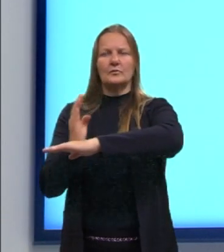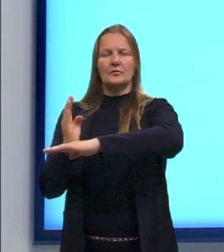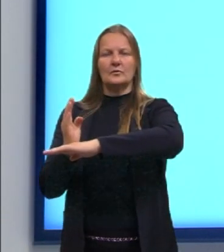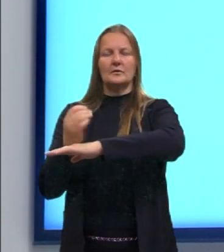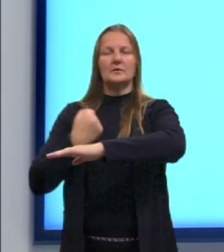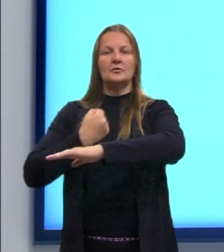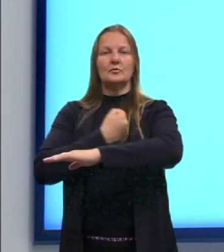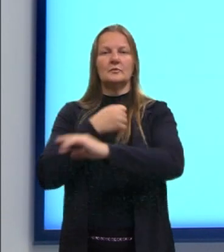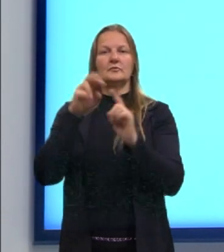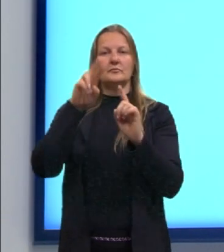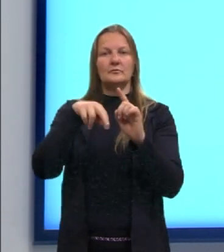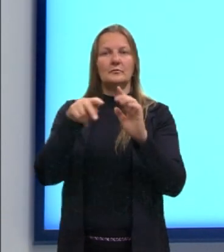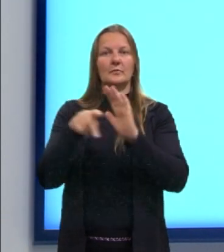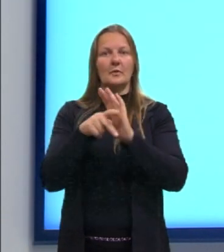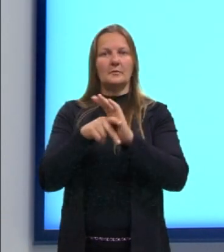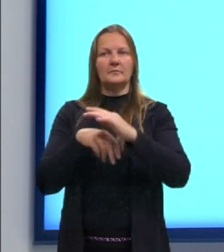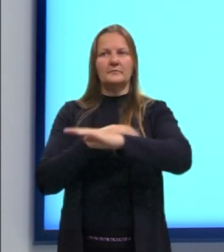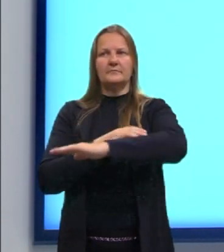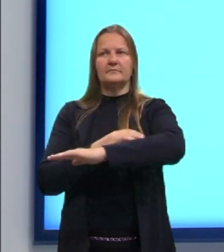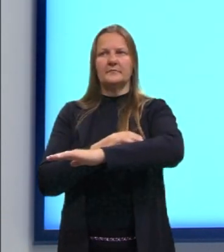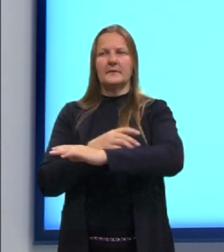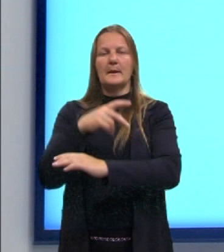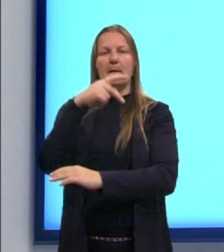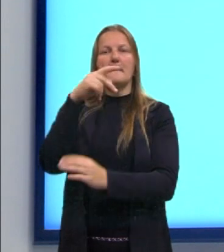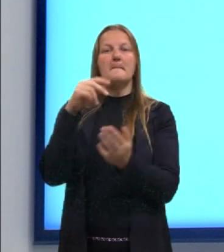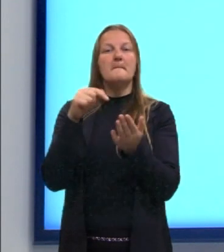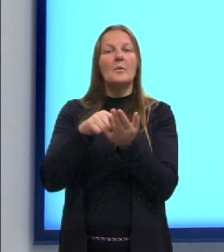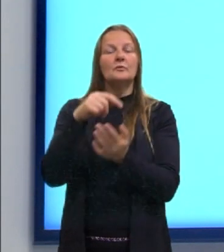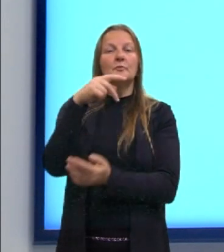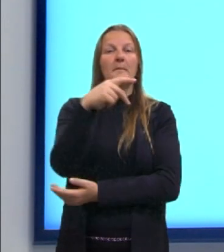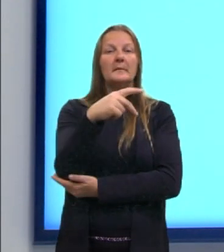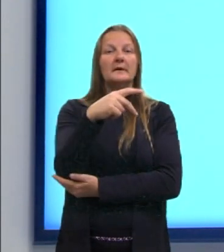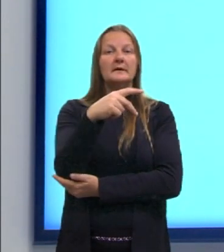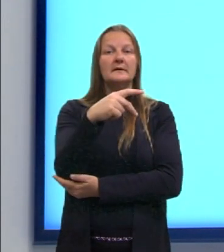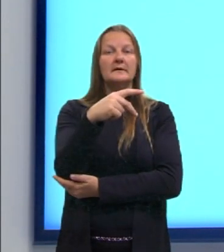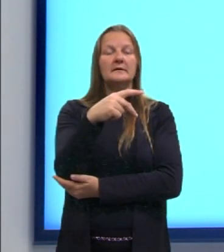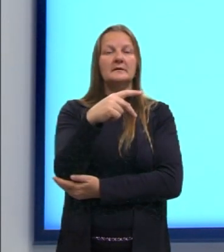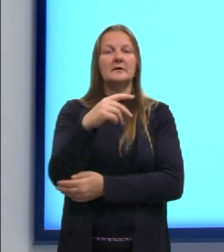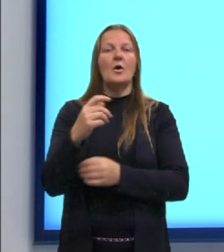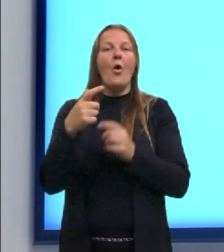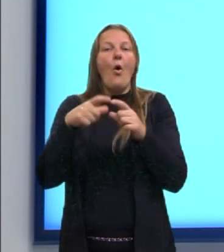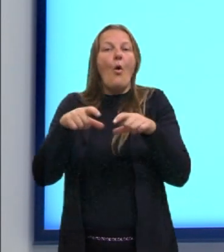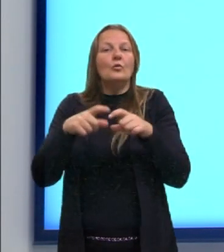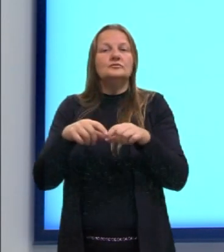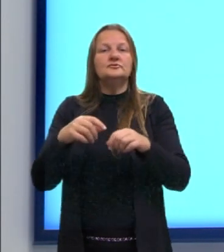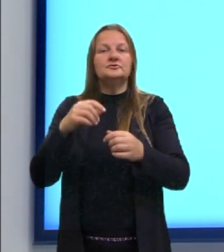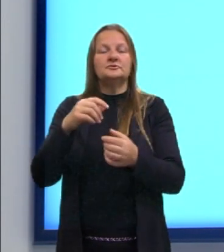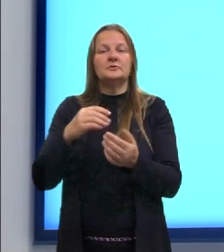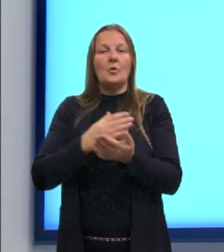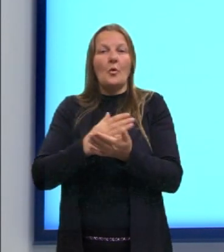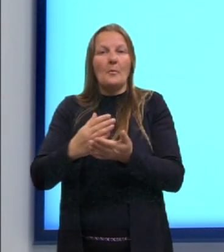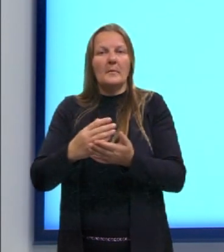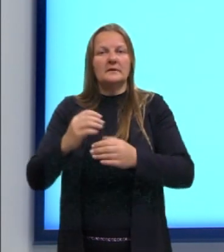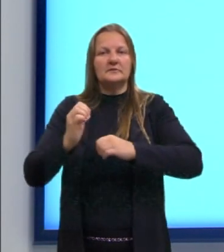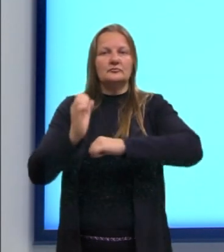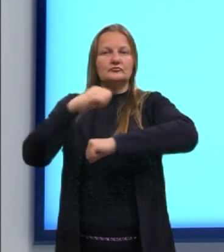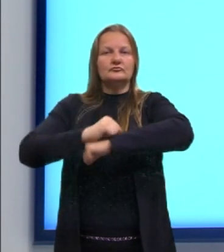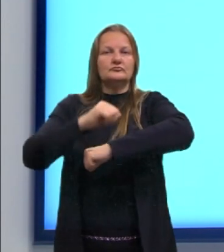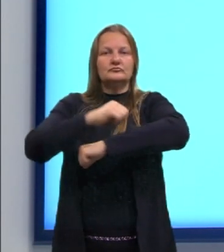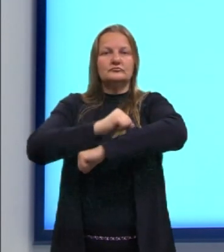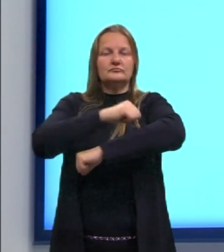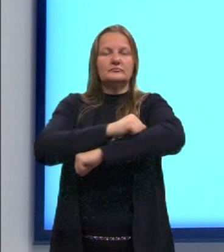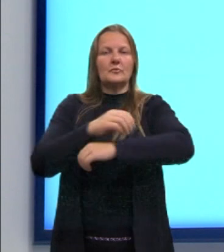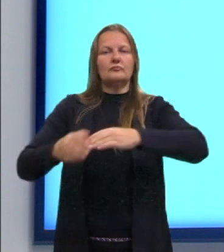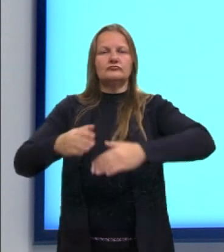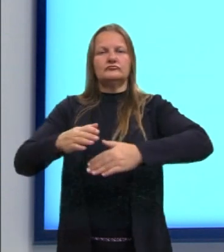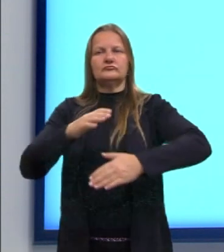inteiros. E nós temos o ponto P, que seria então essa posição inicial do robô. Ao lado